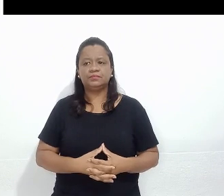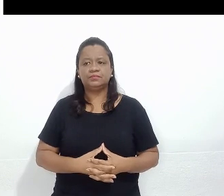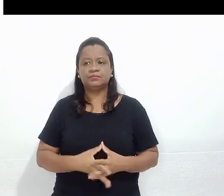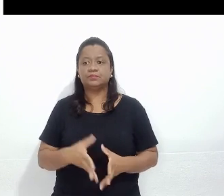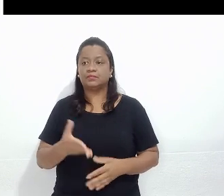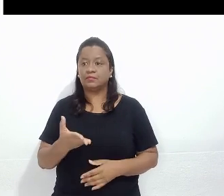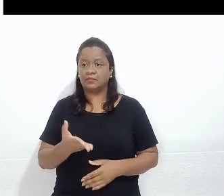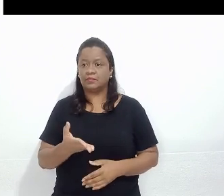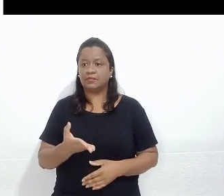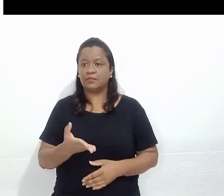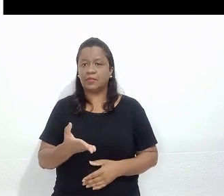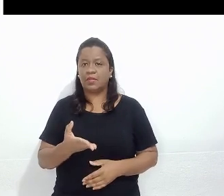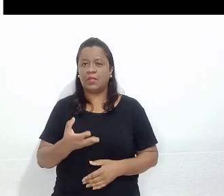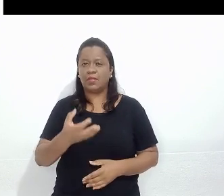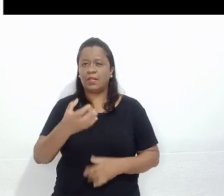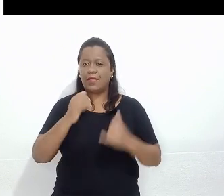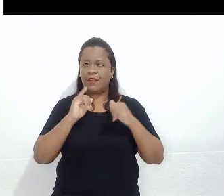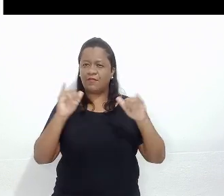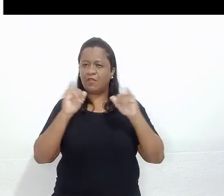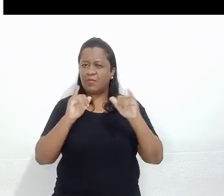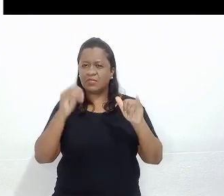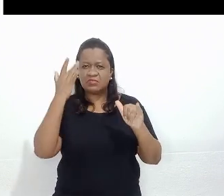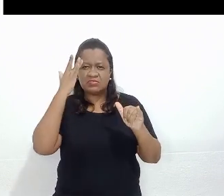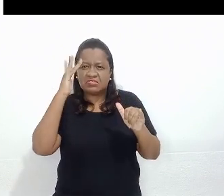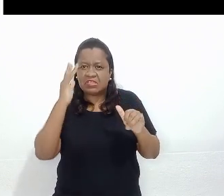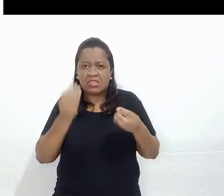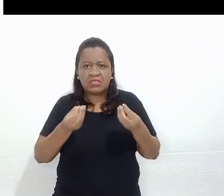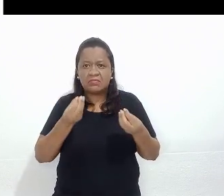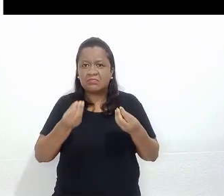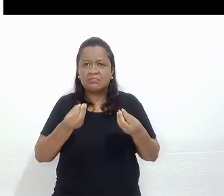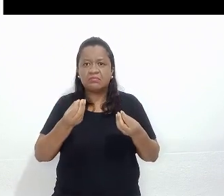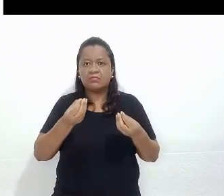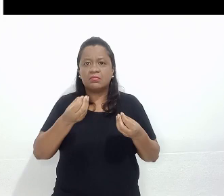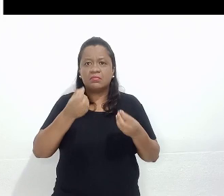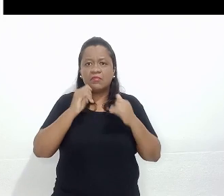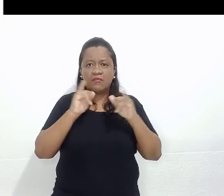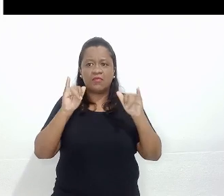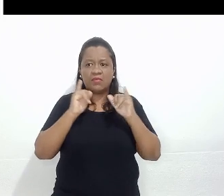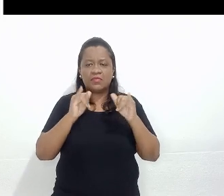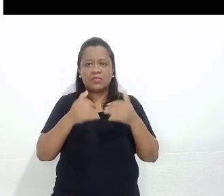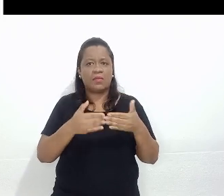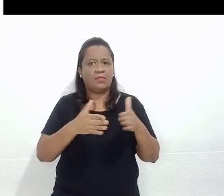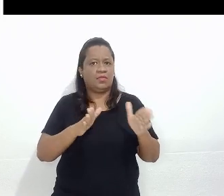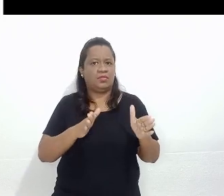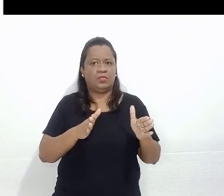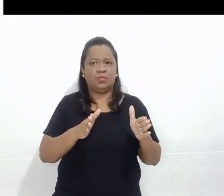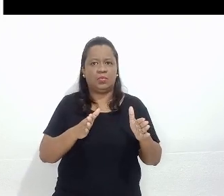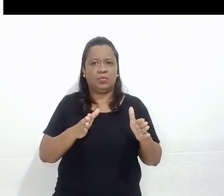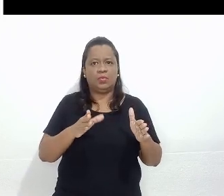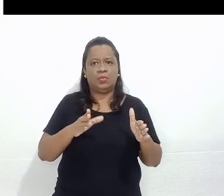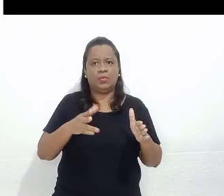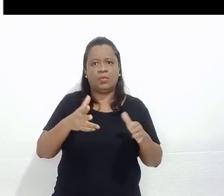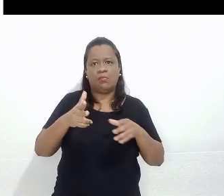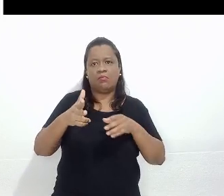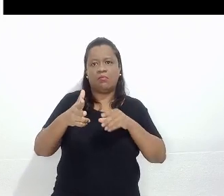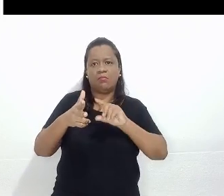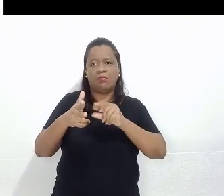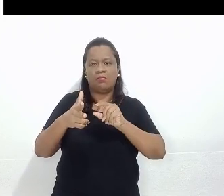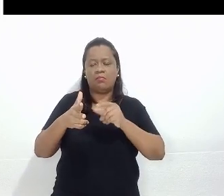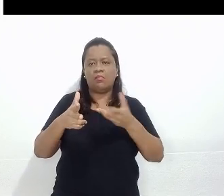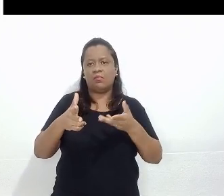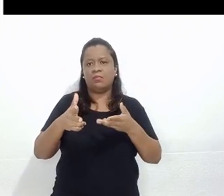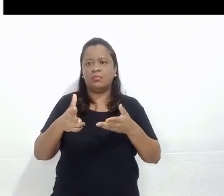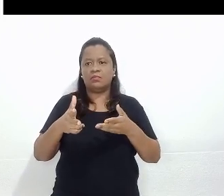ele bota uma série de informações, eu não sei exatamente que informações são essas, se são de abertura de diafragma ou se são de planos